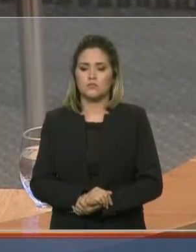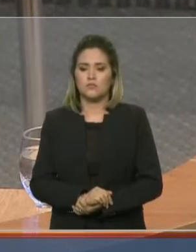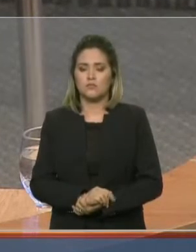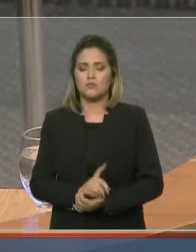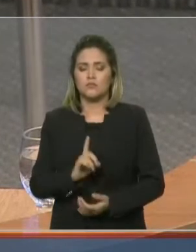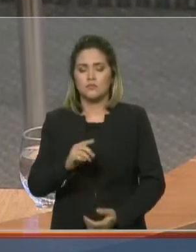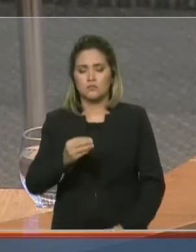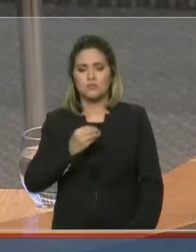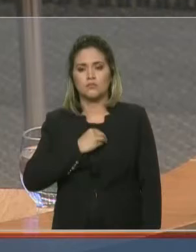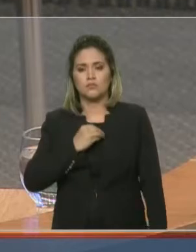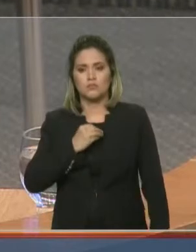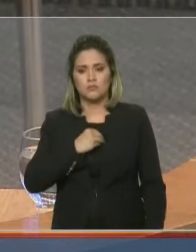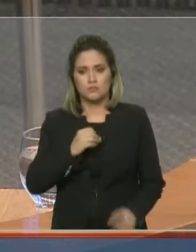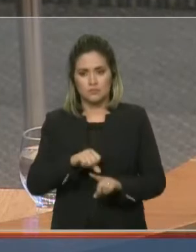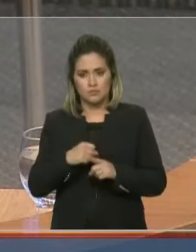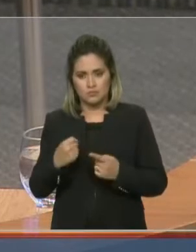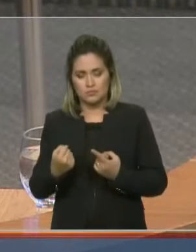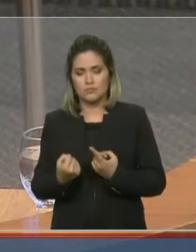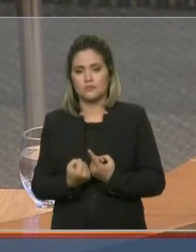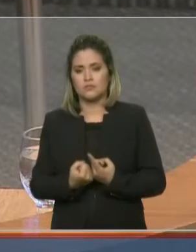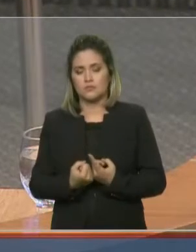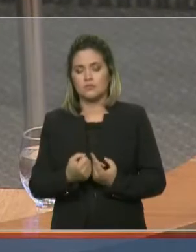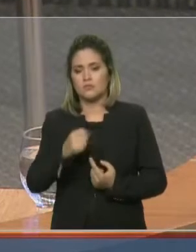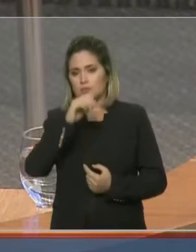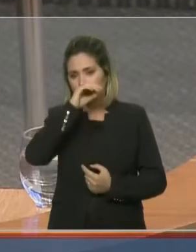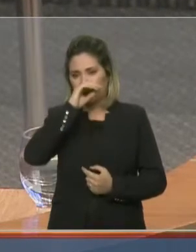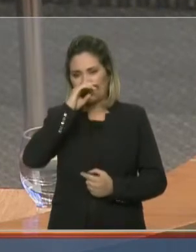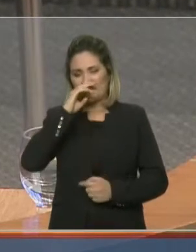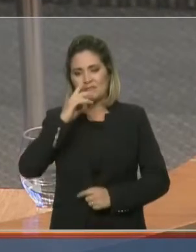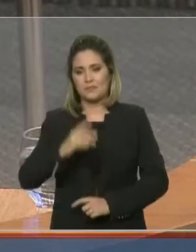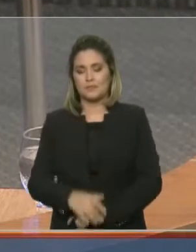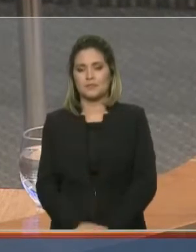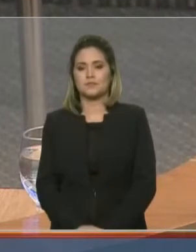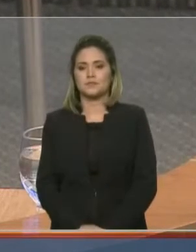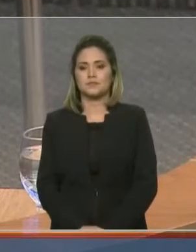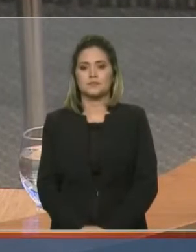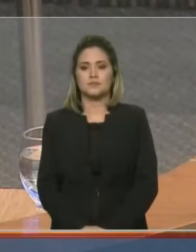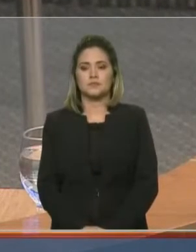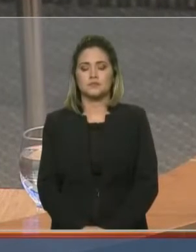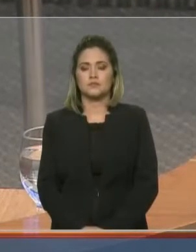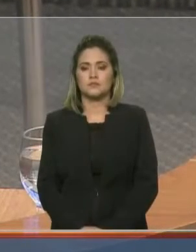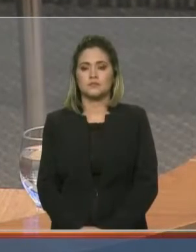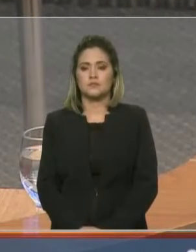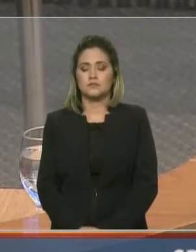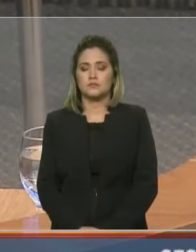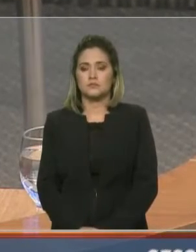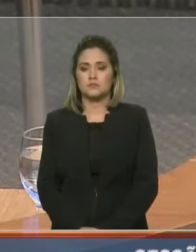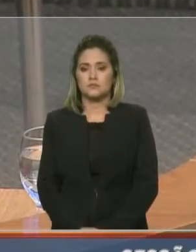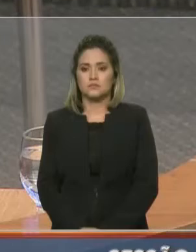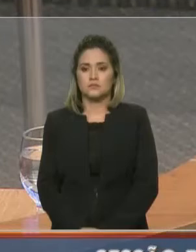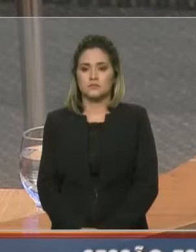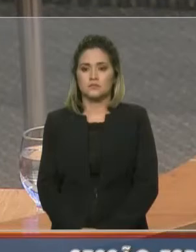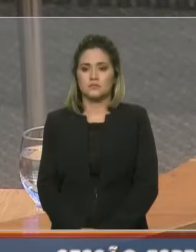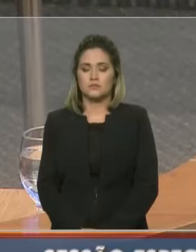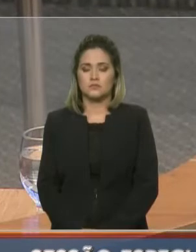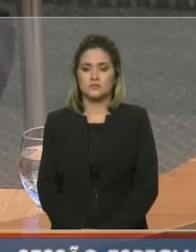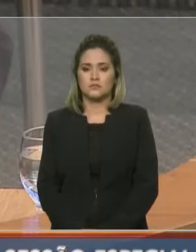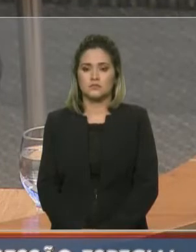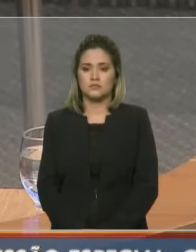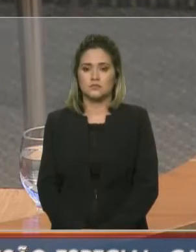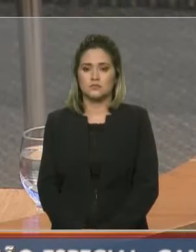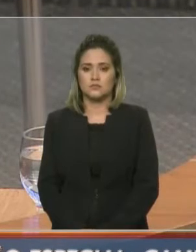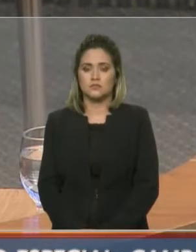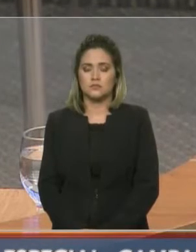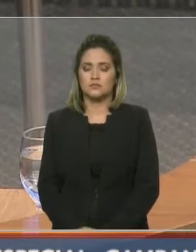pecado social e estrutura de pecado. E o cristão deve ser no mundo esse sujeito de mudança,